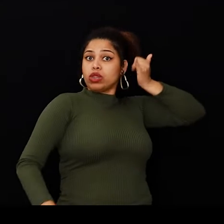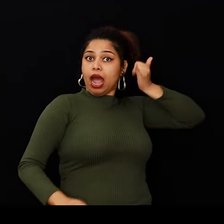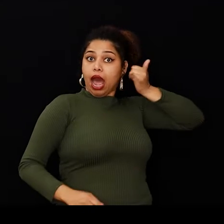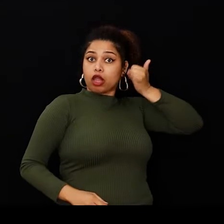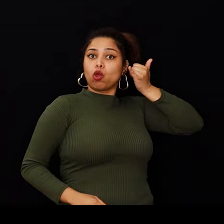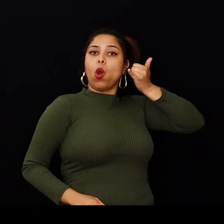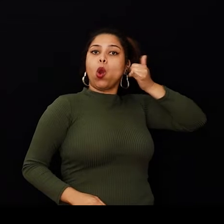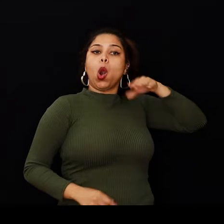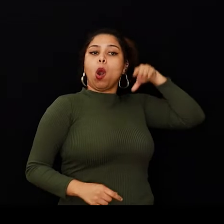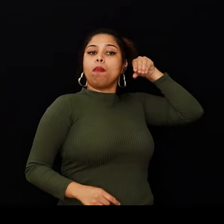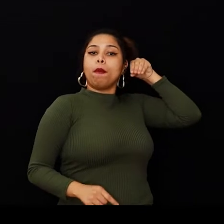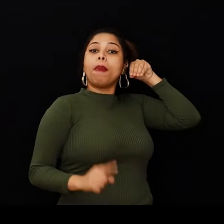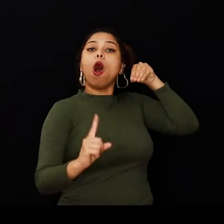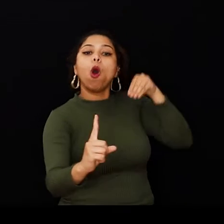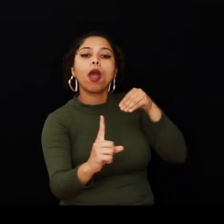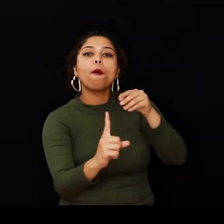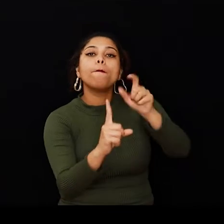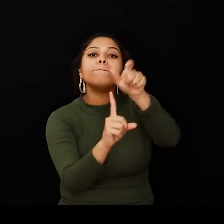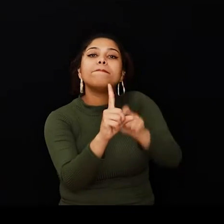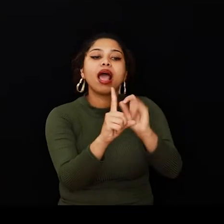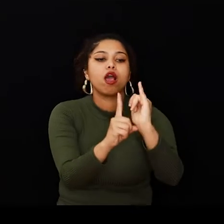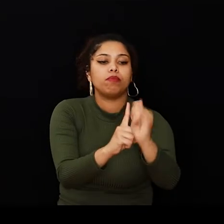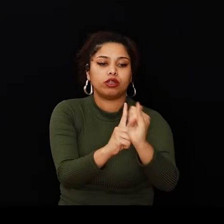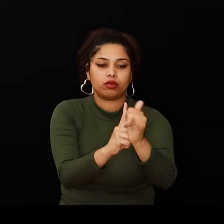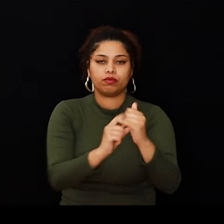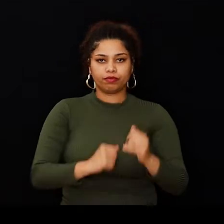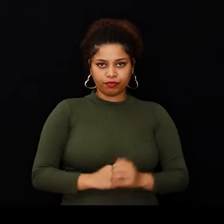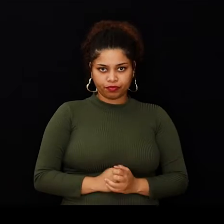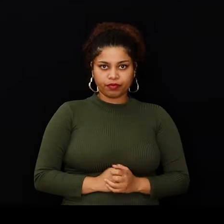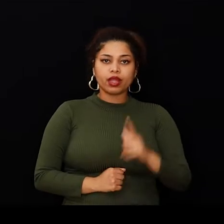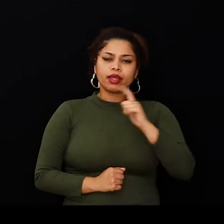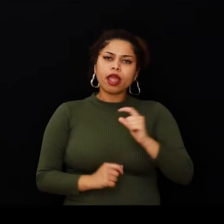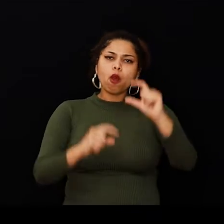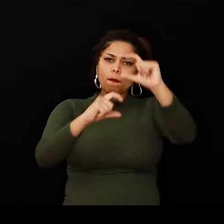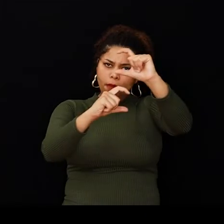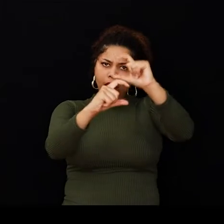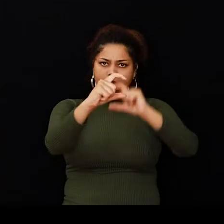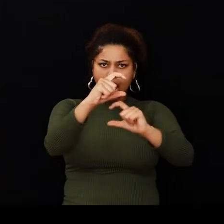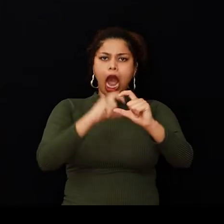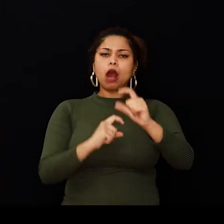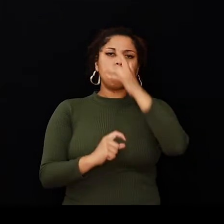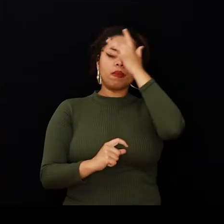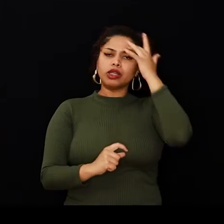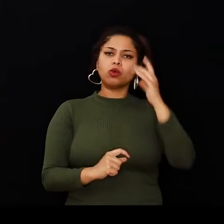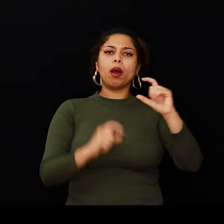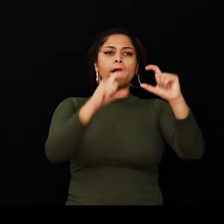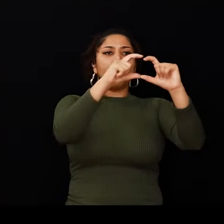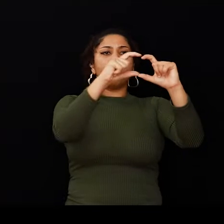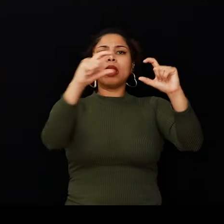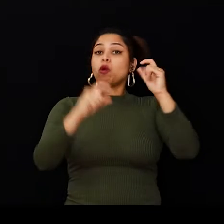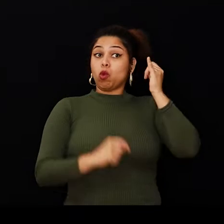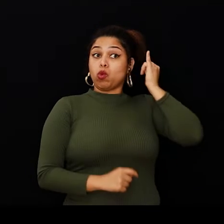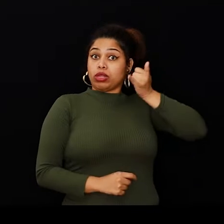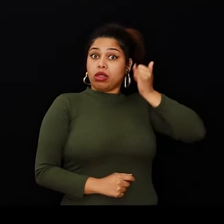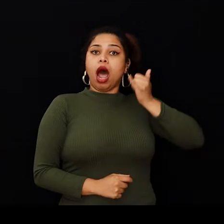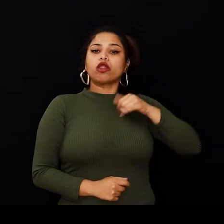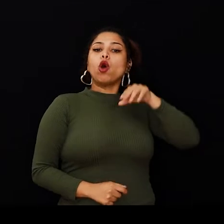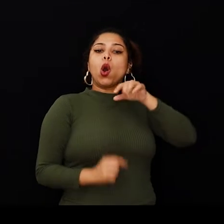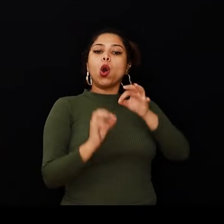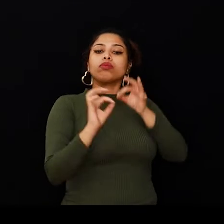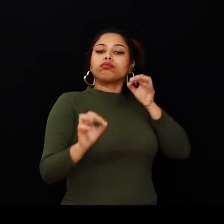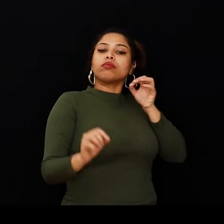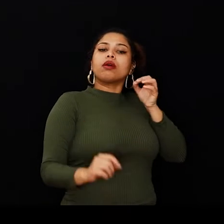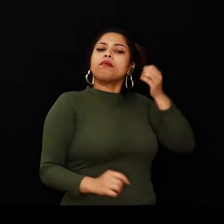exemplo, tem um longo parágrafo de um discurso no qual o narrador está